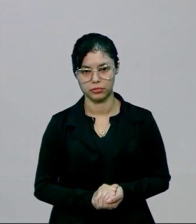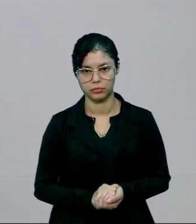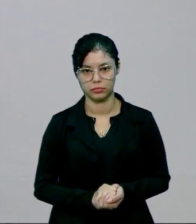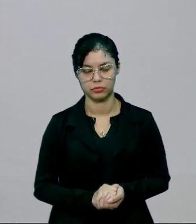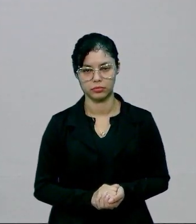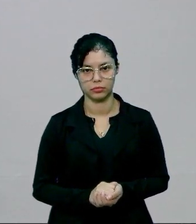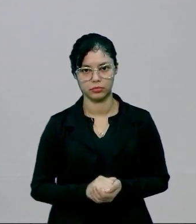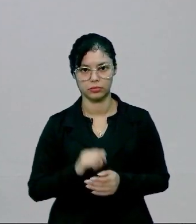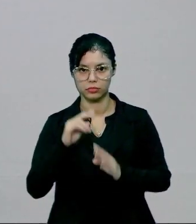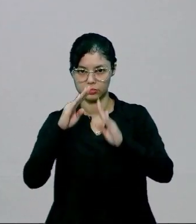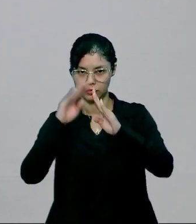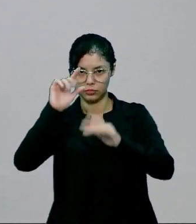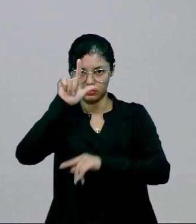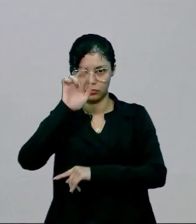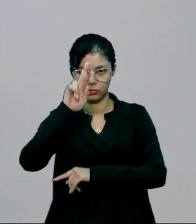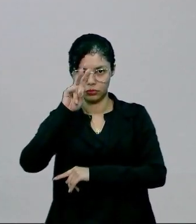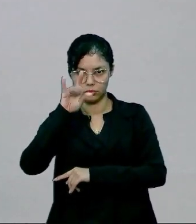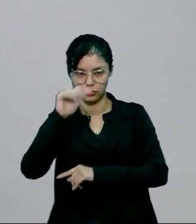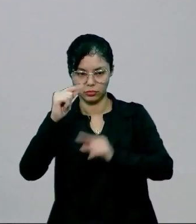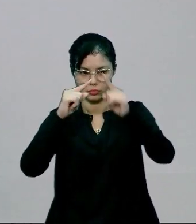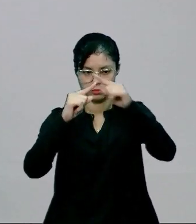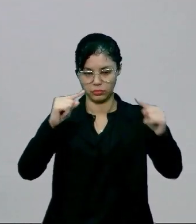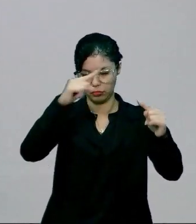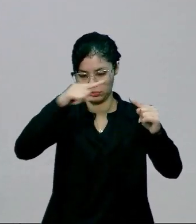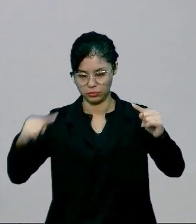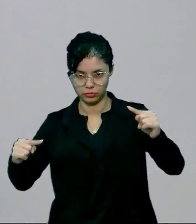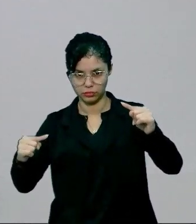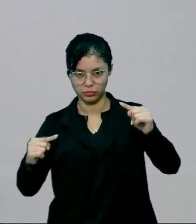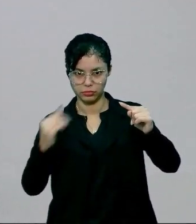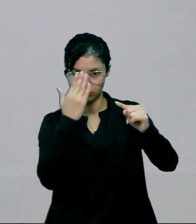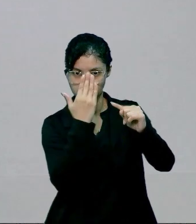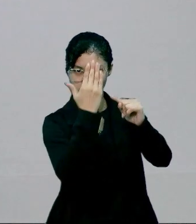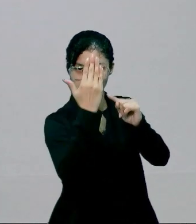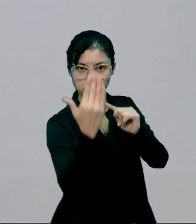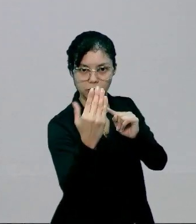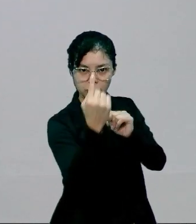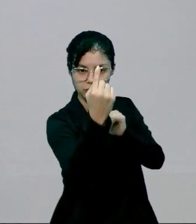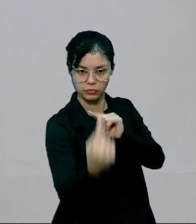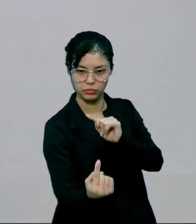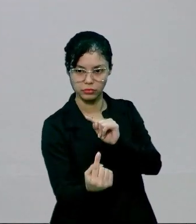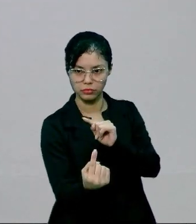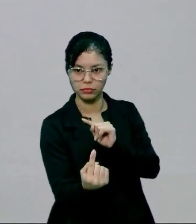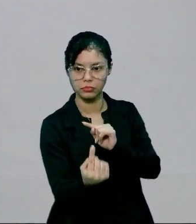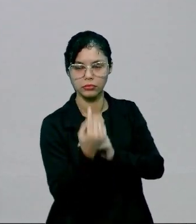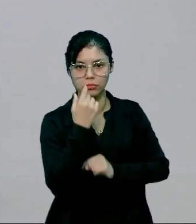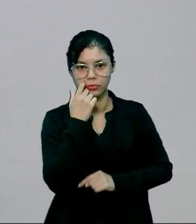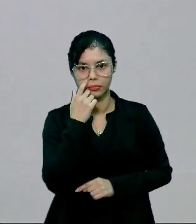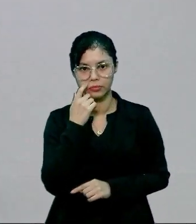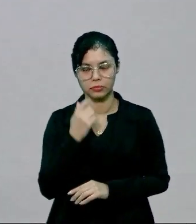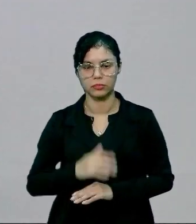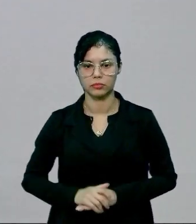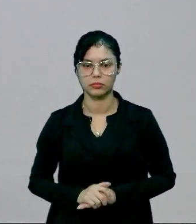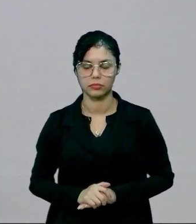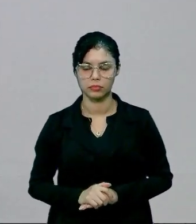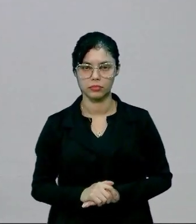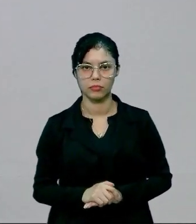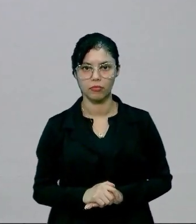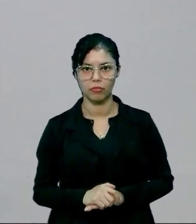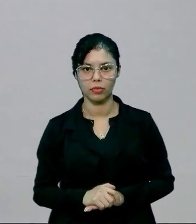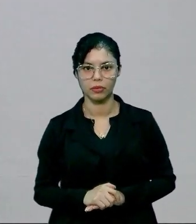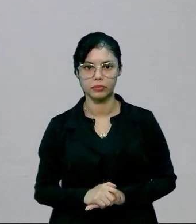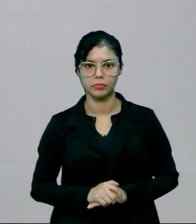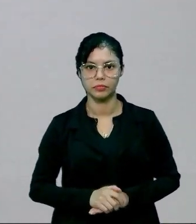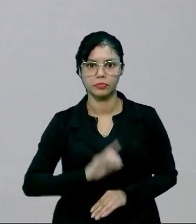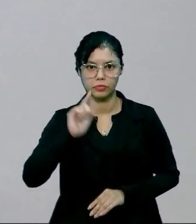lateral, aqui ó, uma lateral, outra, né? Agora nós vamos fazer o corte na frente